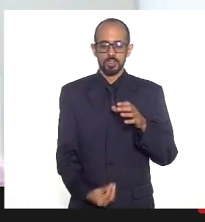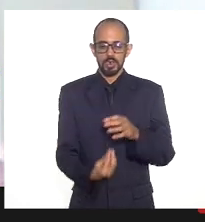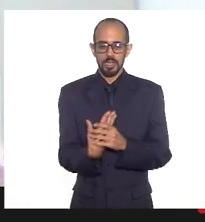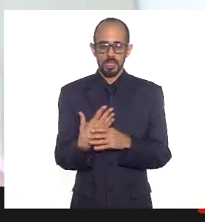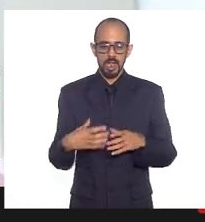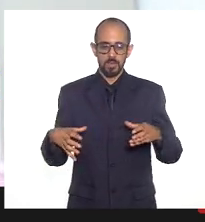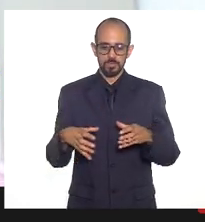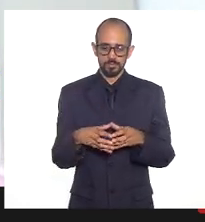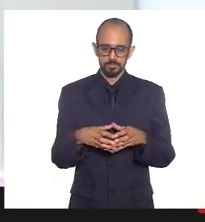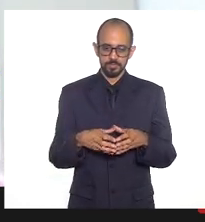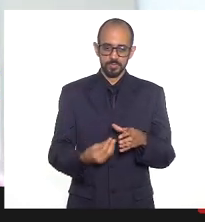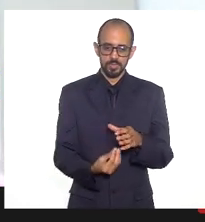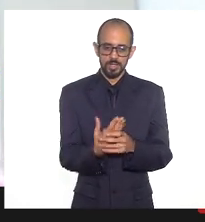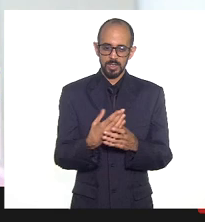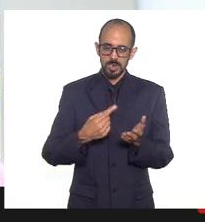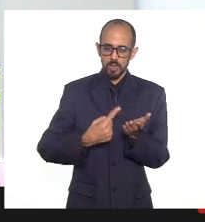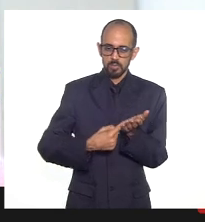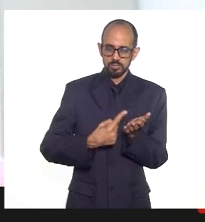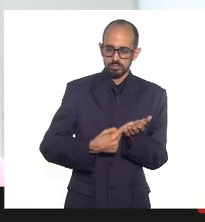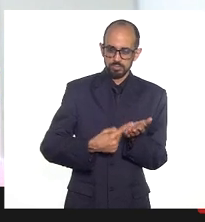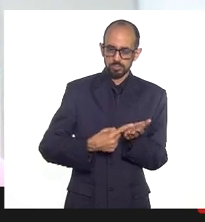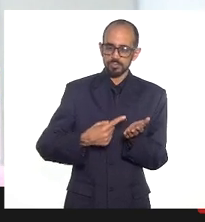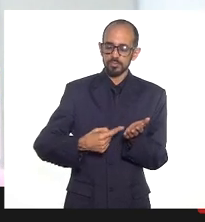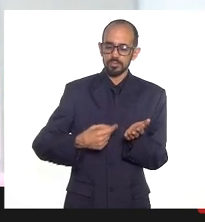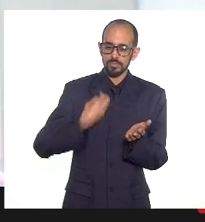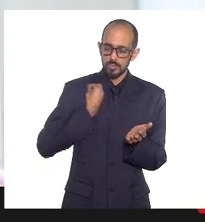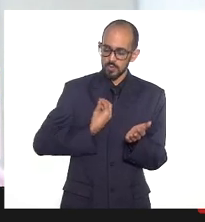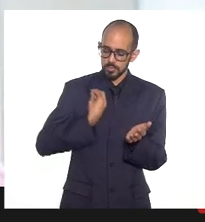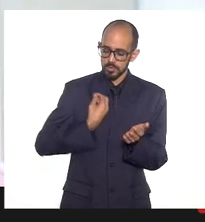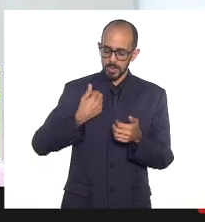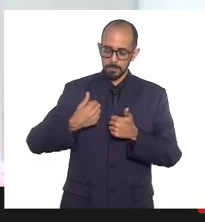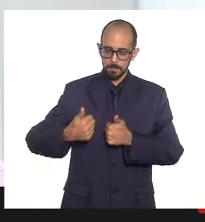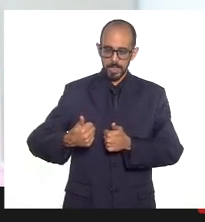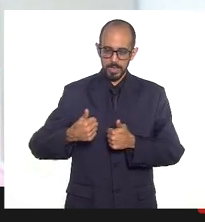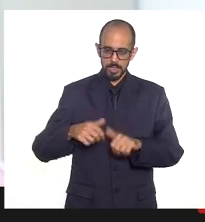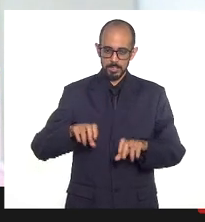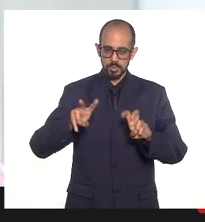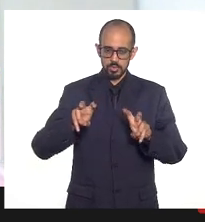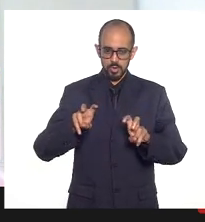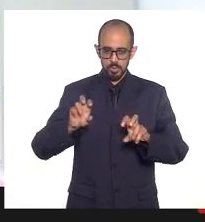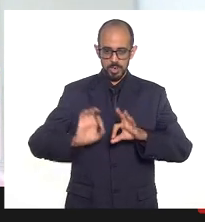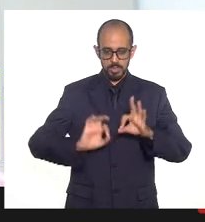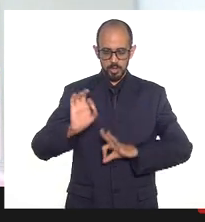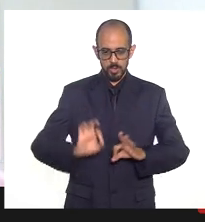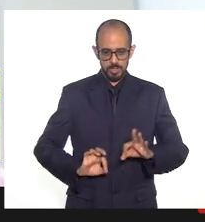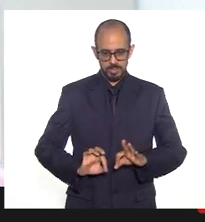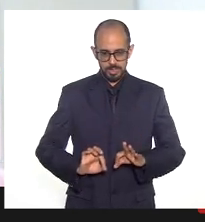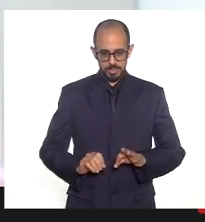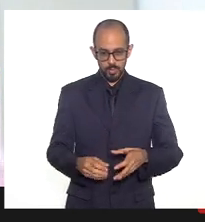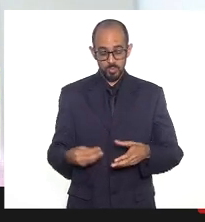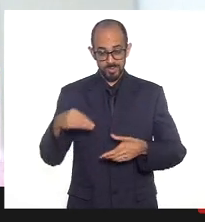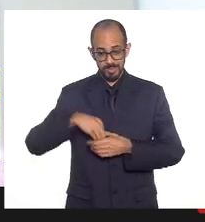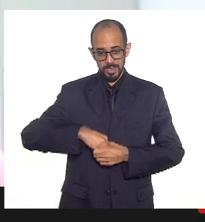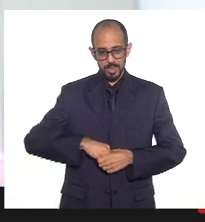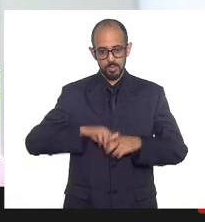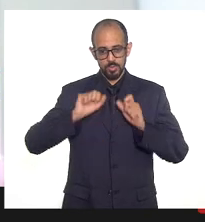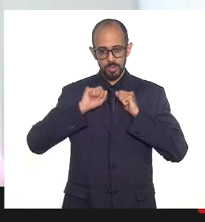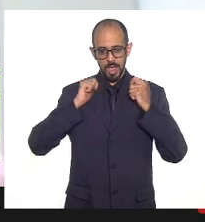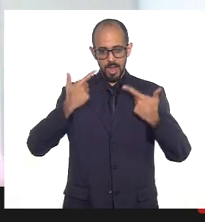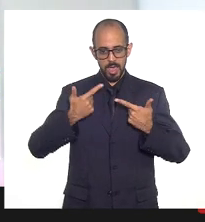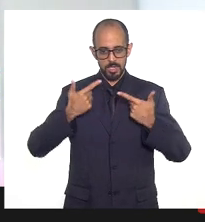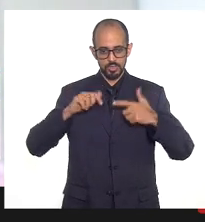ter uma agenda mais orgânica sobre a questão da democratização da comunicação também no Parlamento Fluminense. E